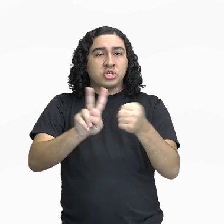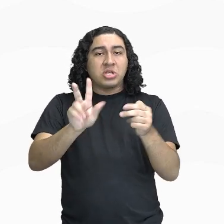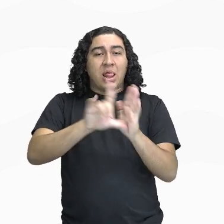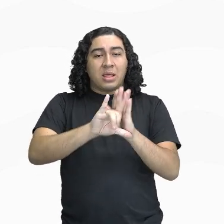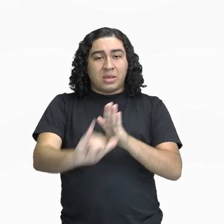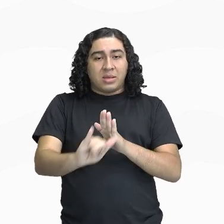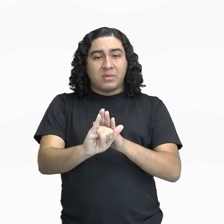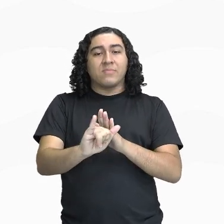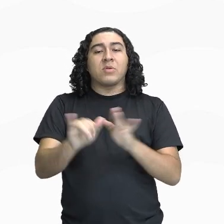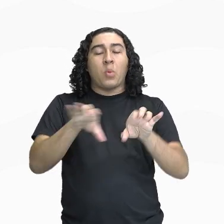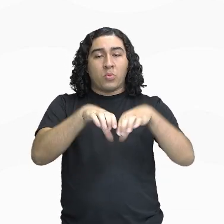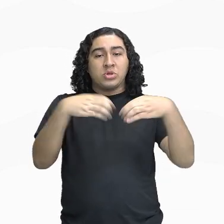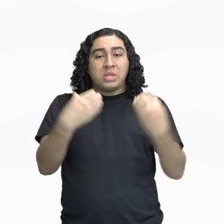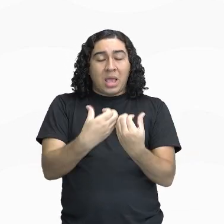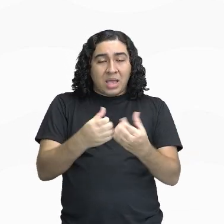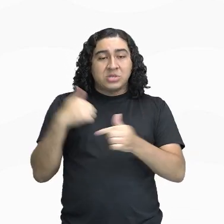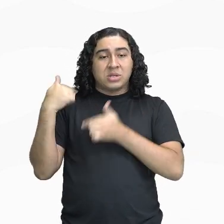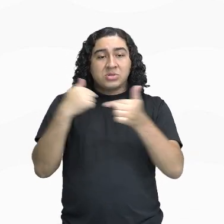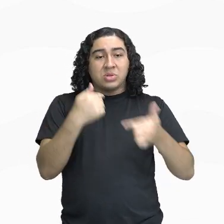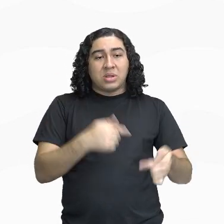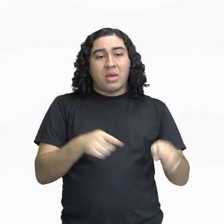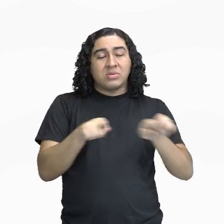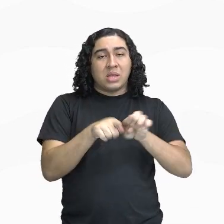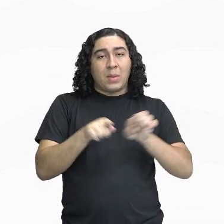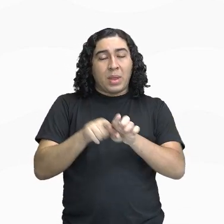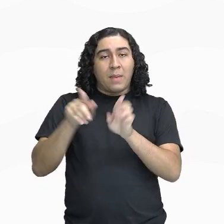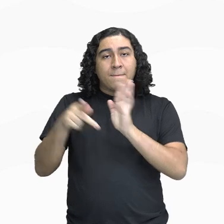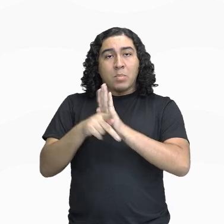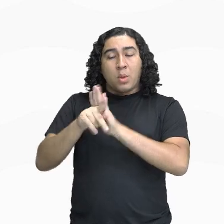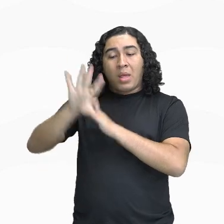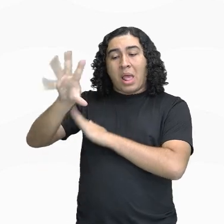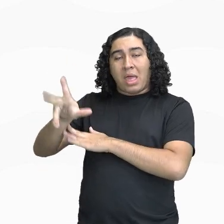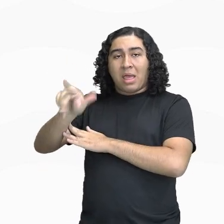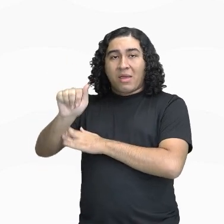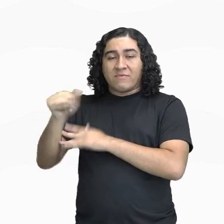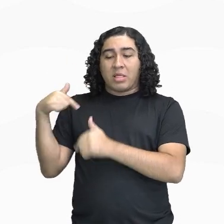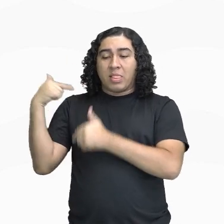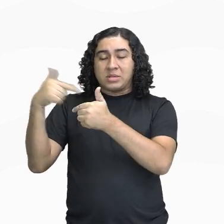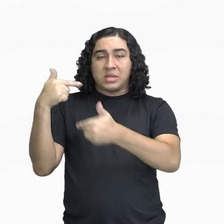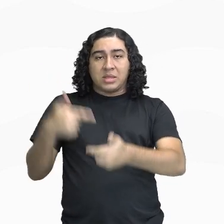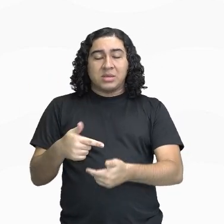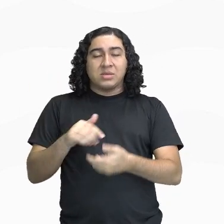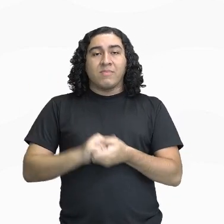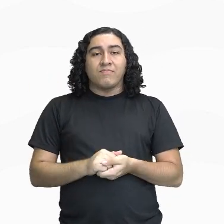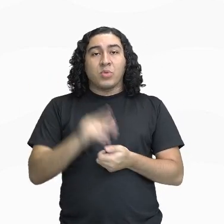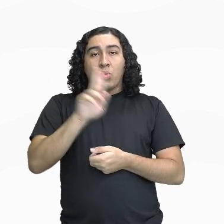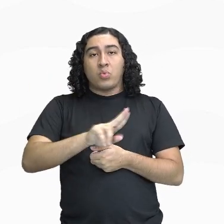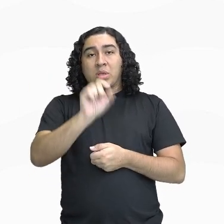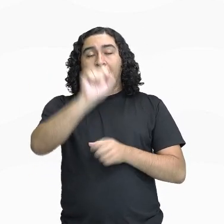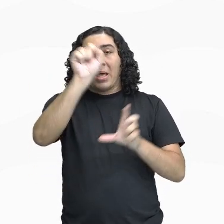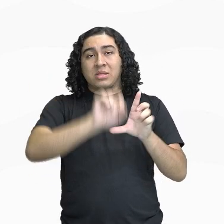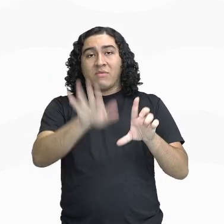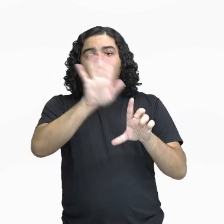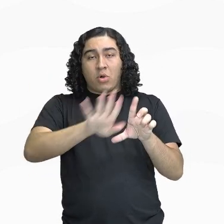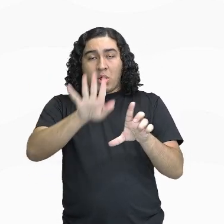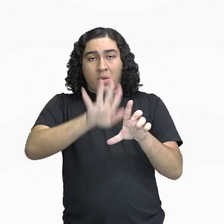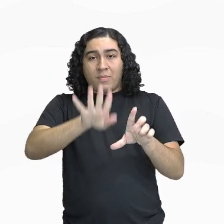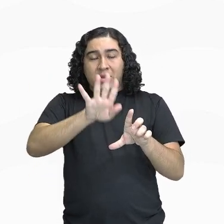territórios indígenas, comunidades tradicionais e afrodescendentes através da plataforma